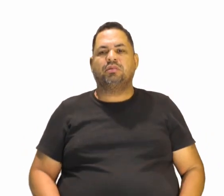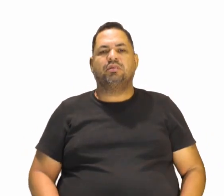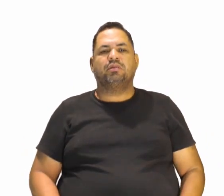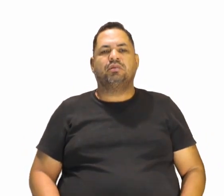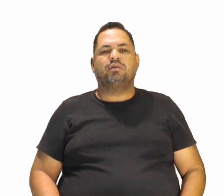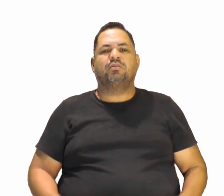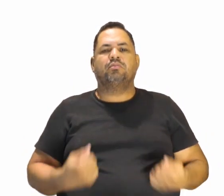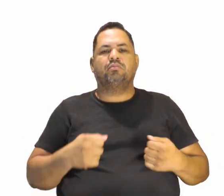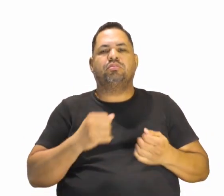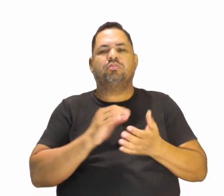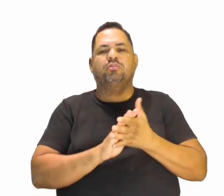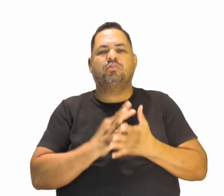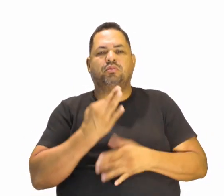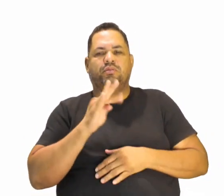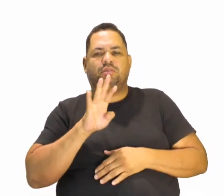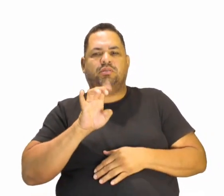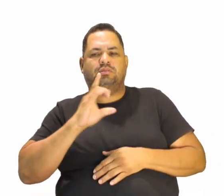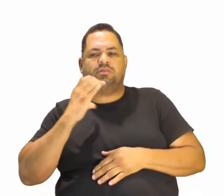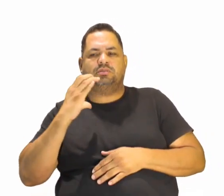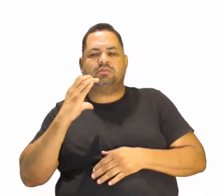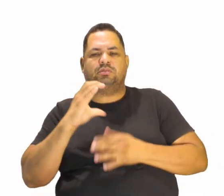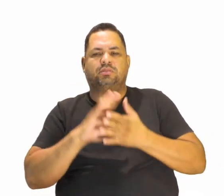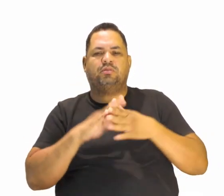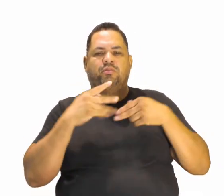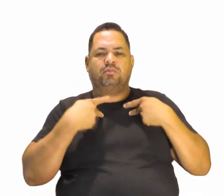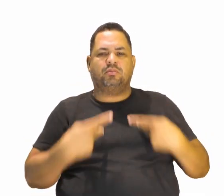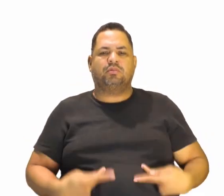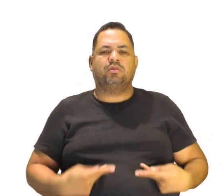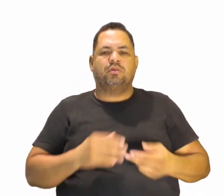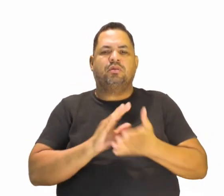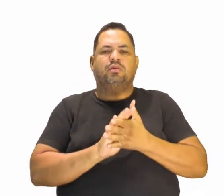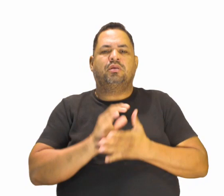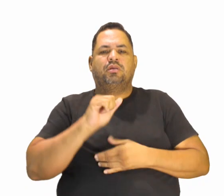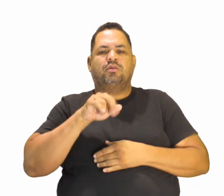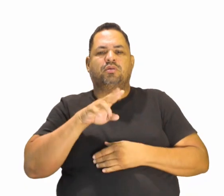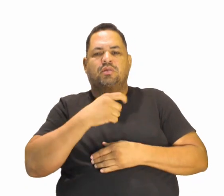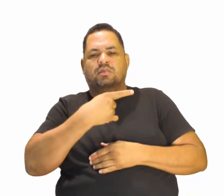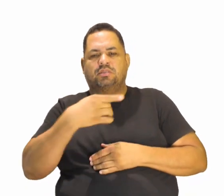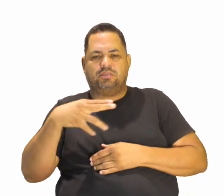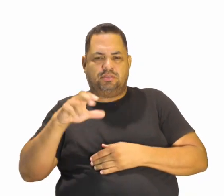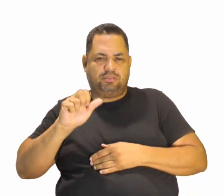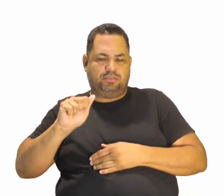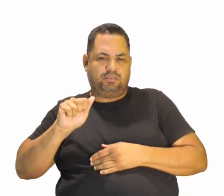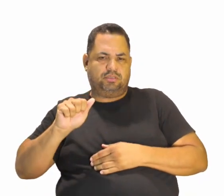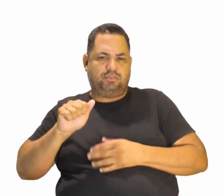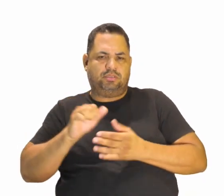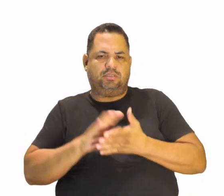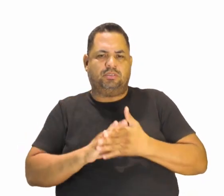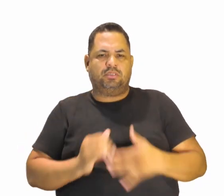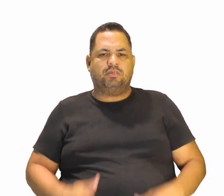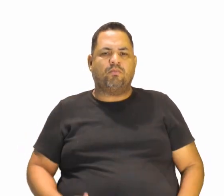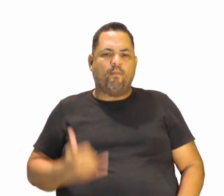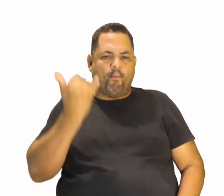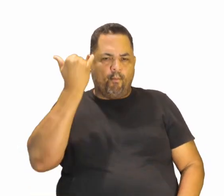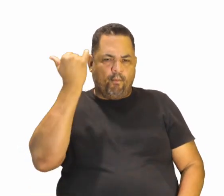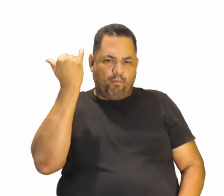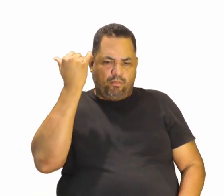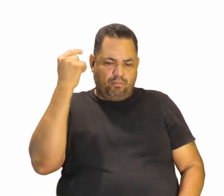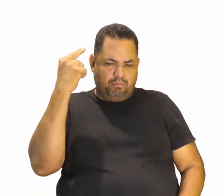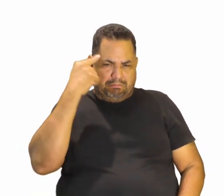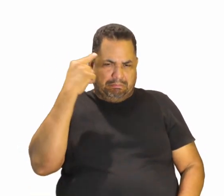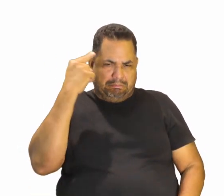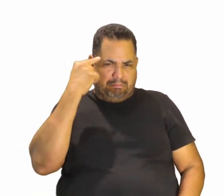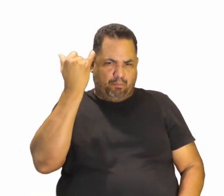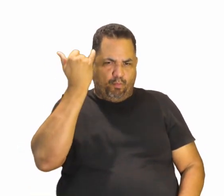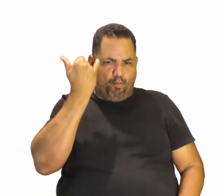aí os transtornos dismórficos corporais, como anorexia, bulimia e